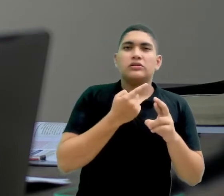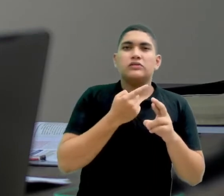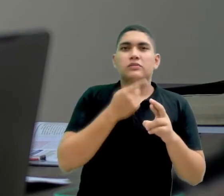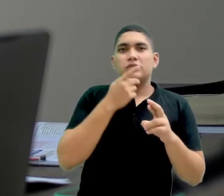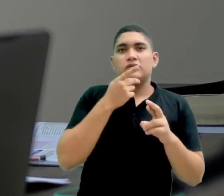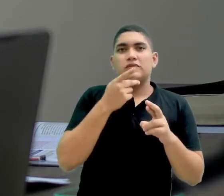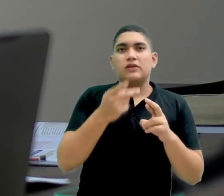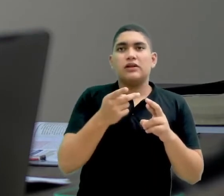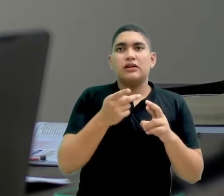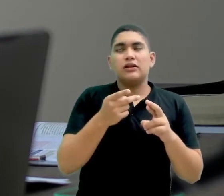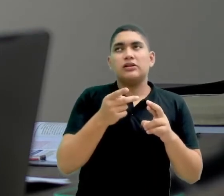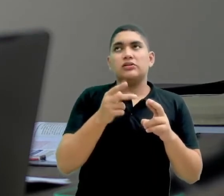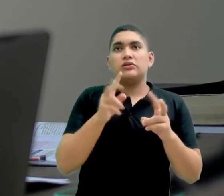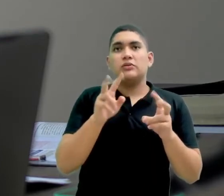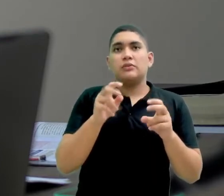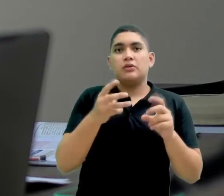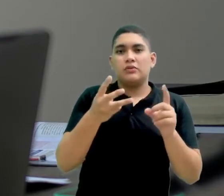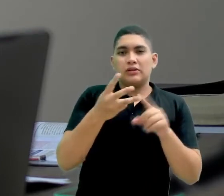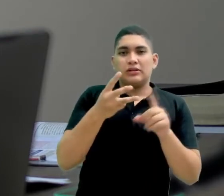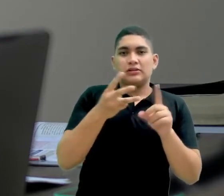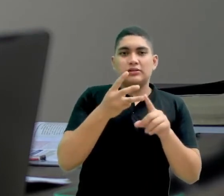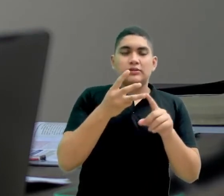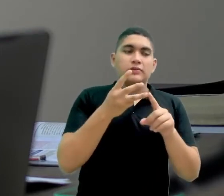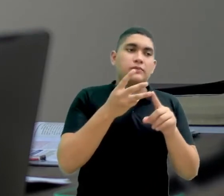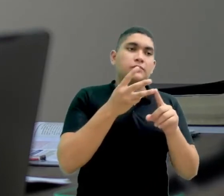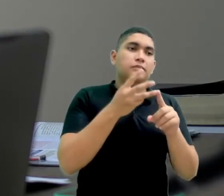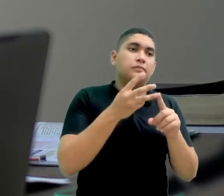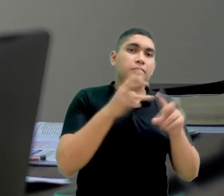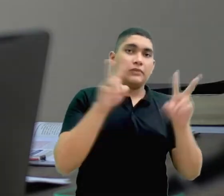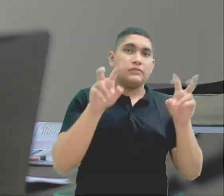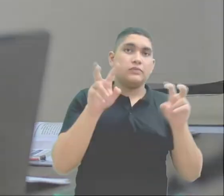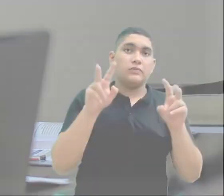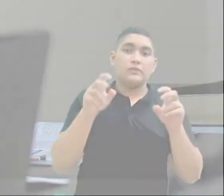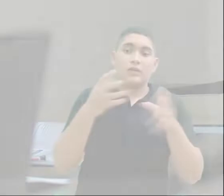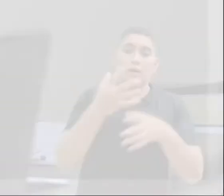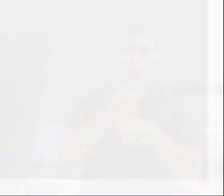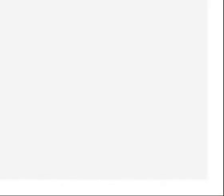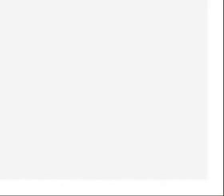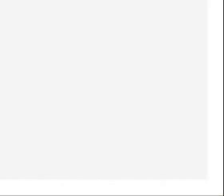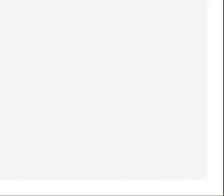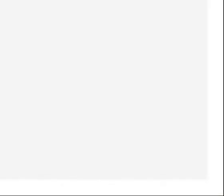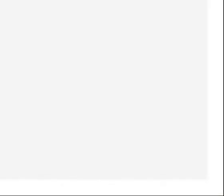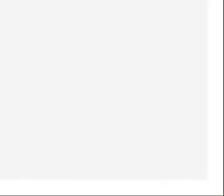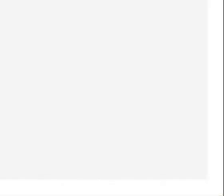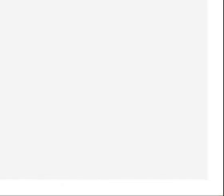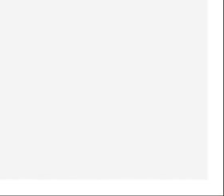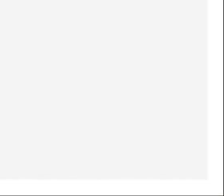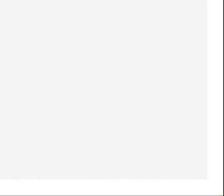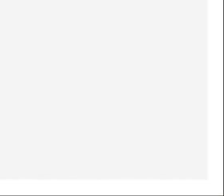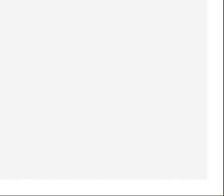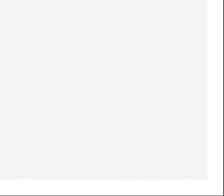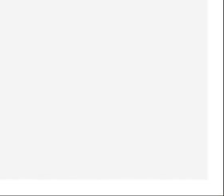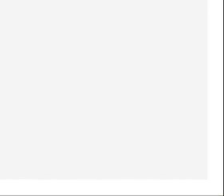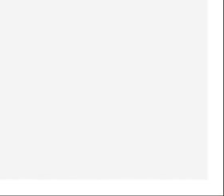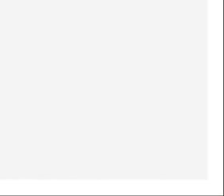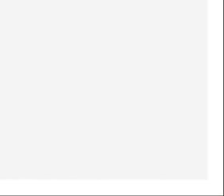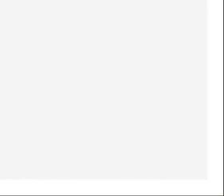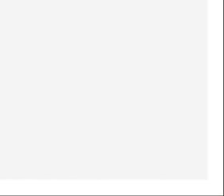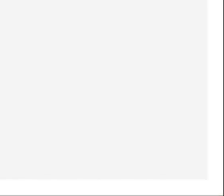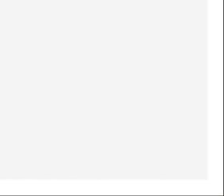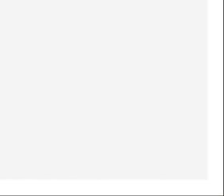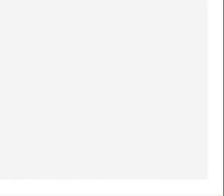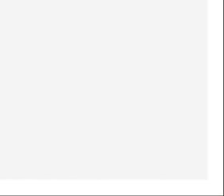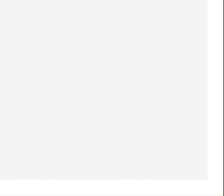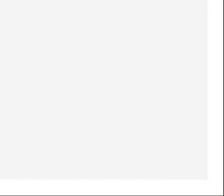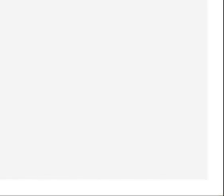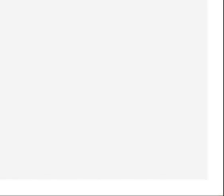do terceiro tópico, que diz a oferta do altar e a desavença. Nós temos 2 subtópicos que vão falar